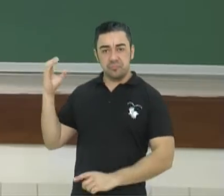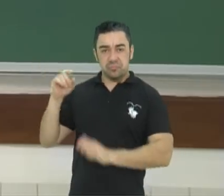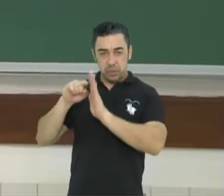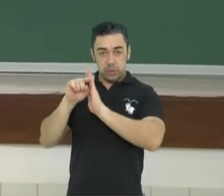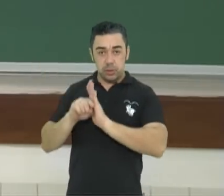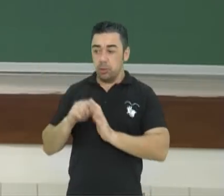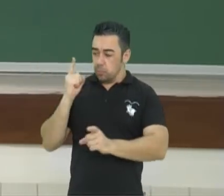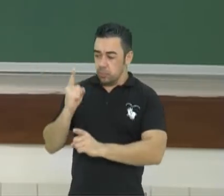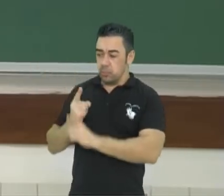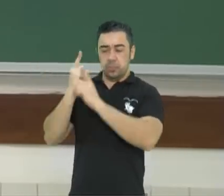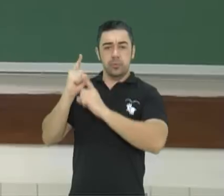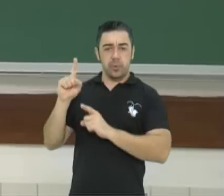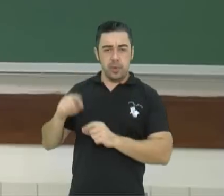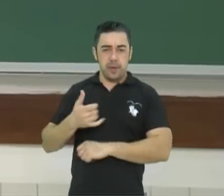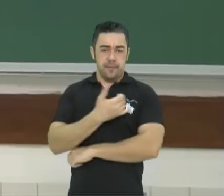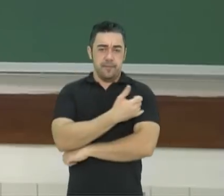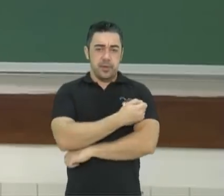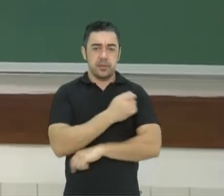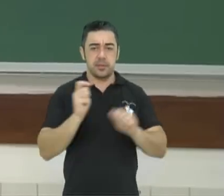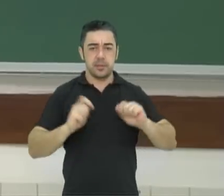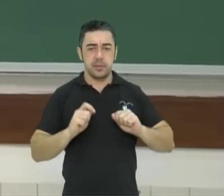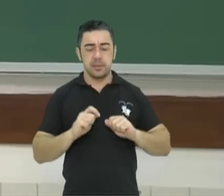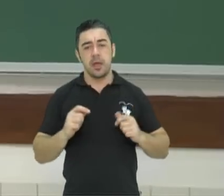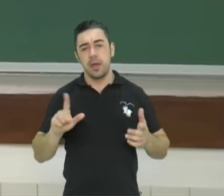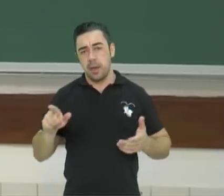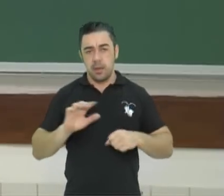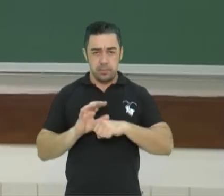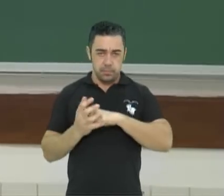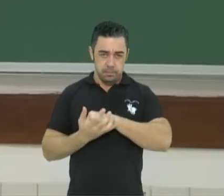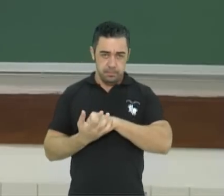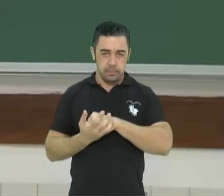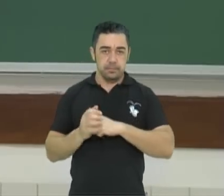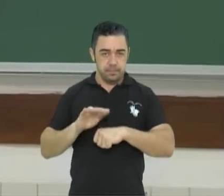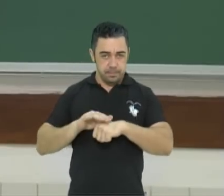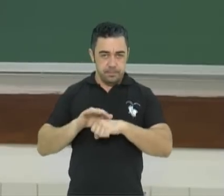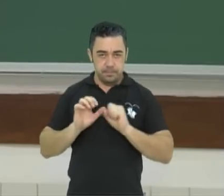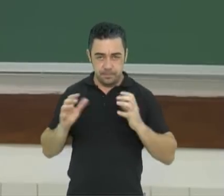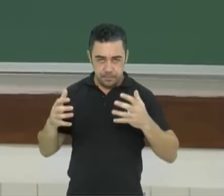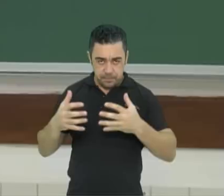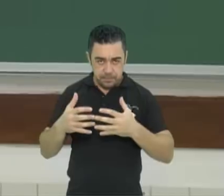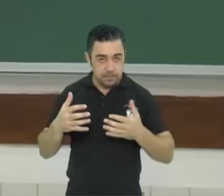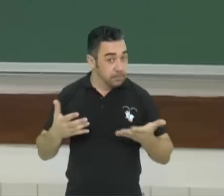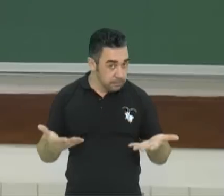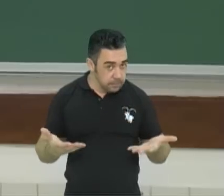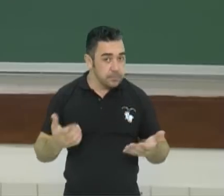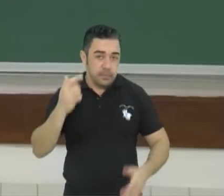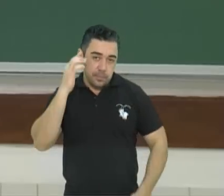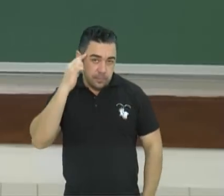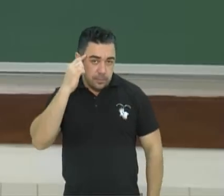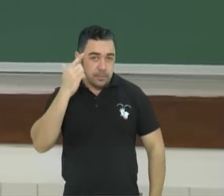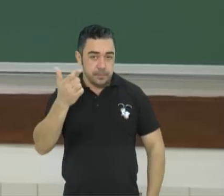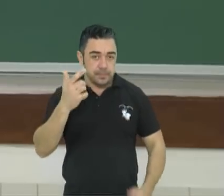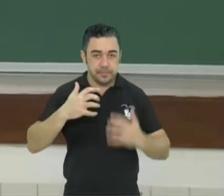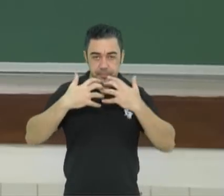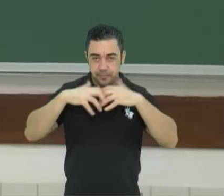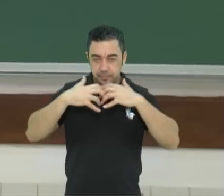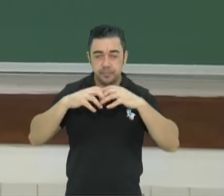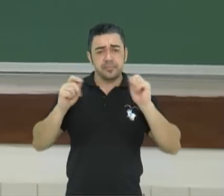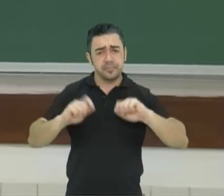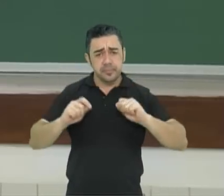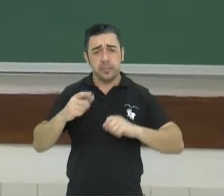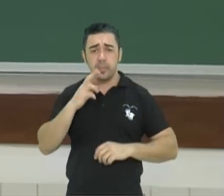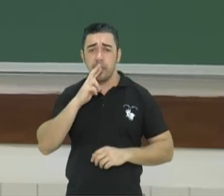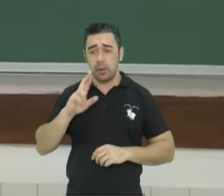produzir uma vacina para que a gente possa combater essa pandemia. Beleza? Bem tranquilo a gente pensar. Compartilhe a sua